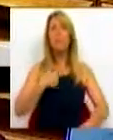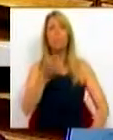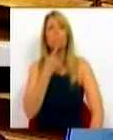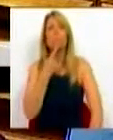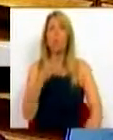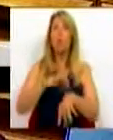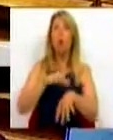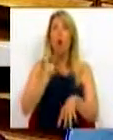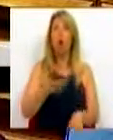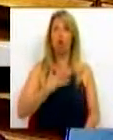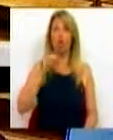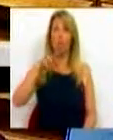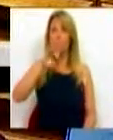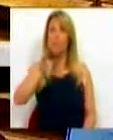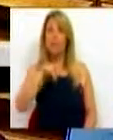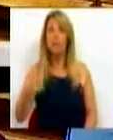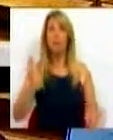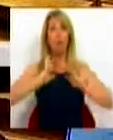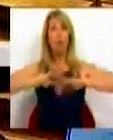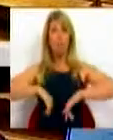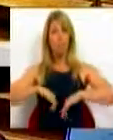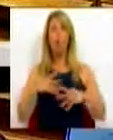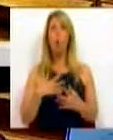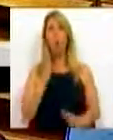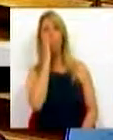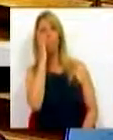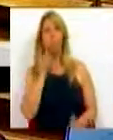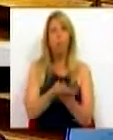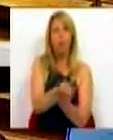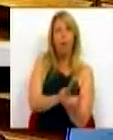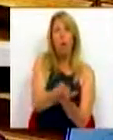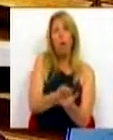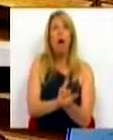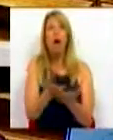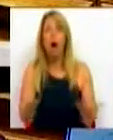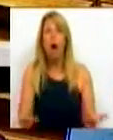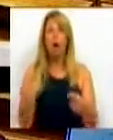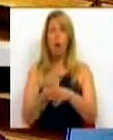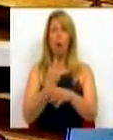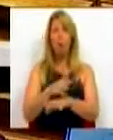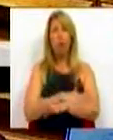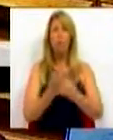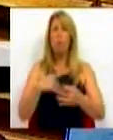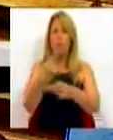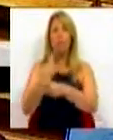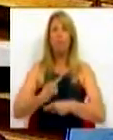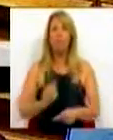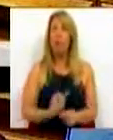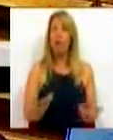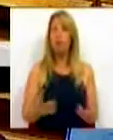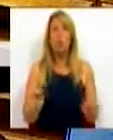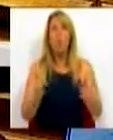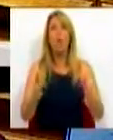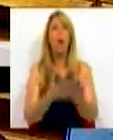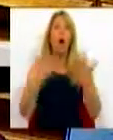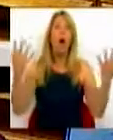demências, depressões, perturbações do sono, transtornos urinários e articulares não são fatalidades, nem impedimentos para